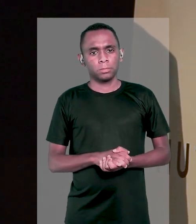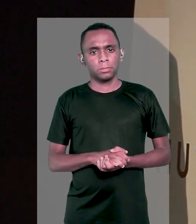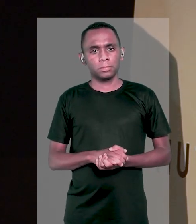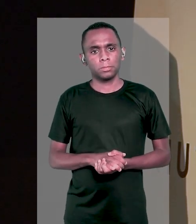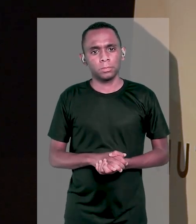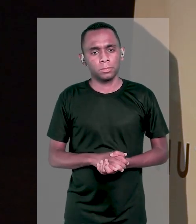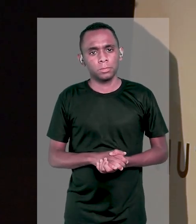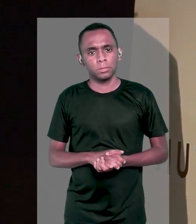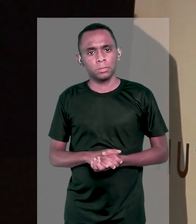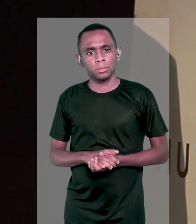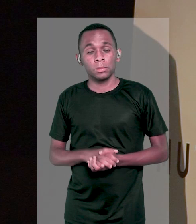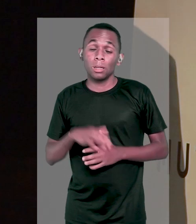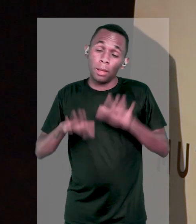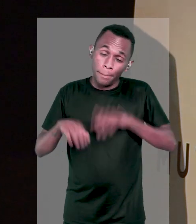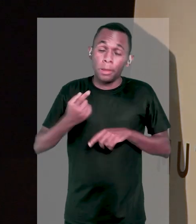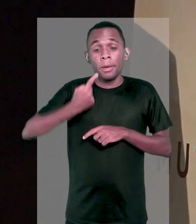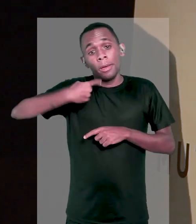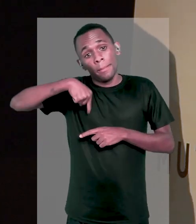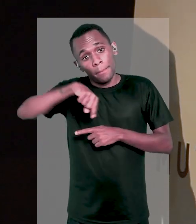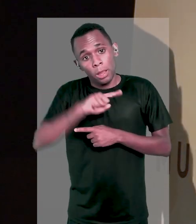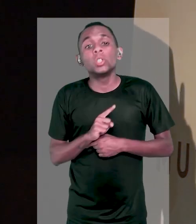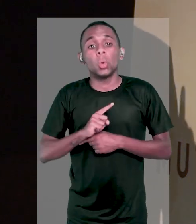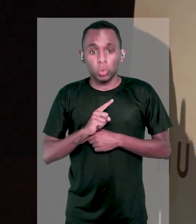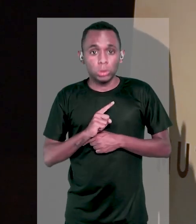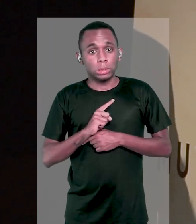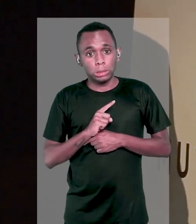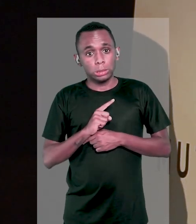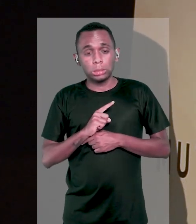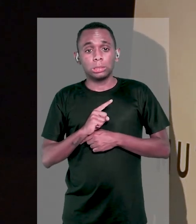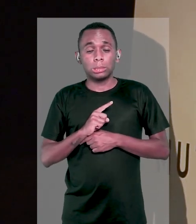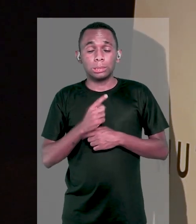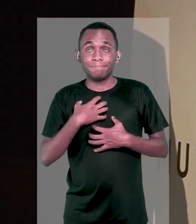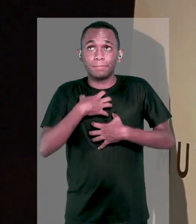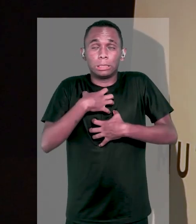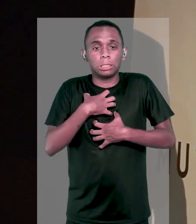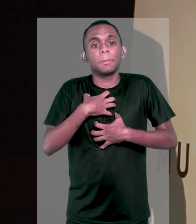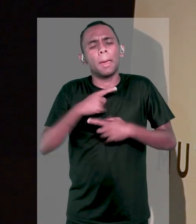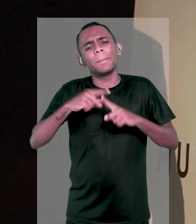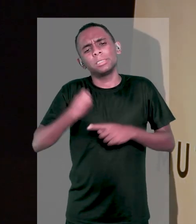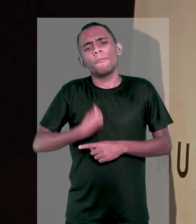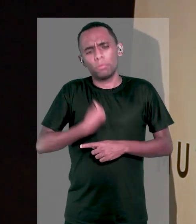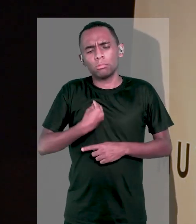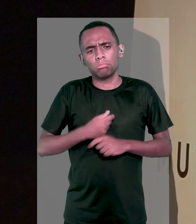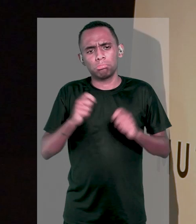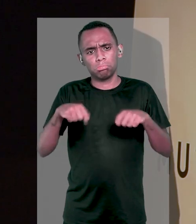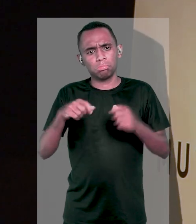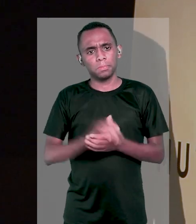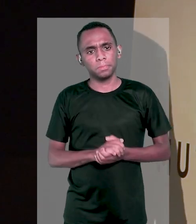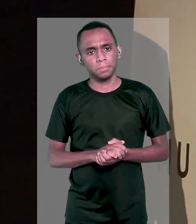diante do fluxo da internet tornem a sensibilidade cada vez mais obtusa